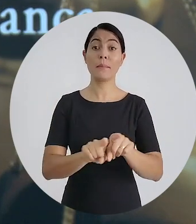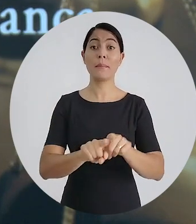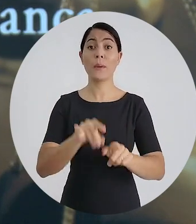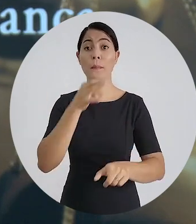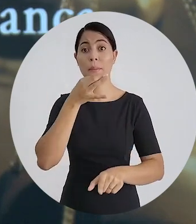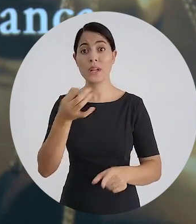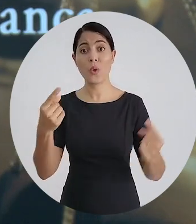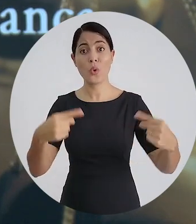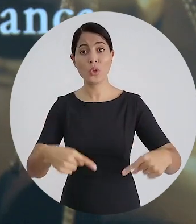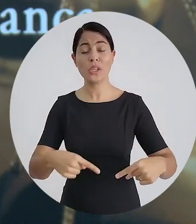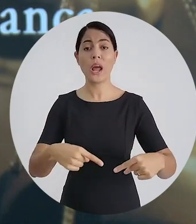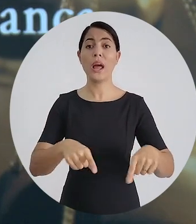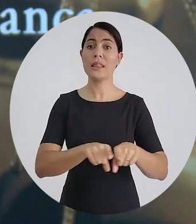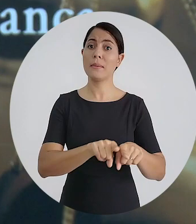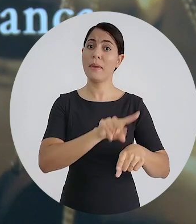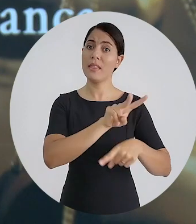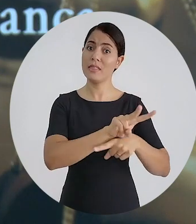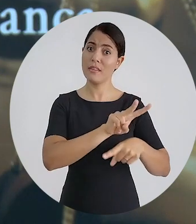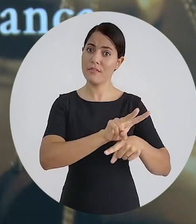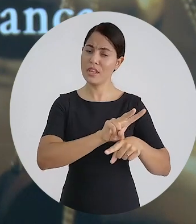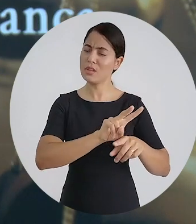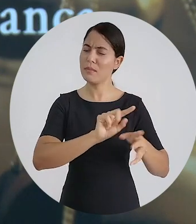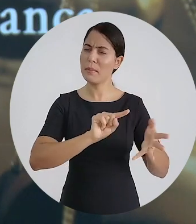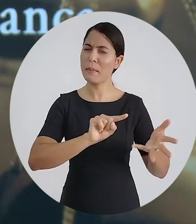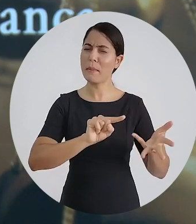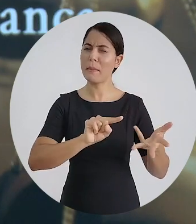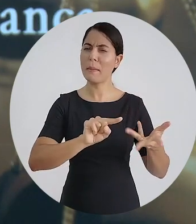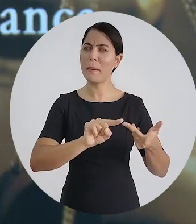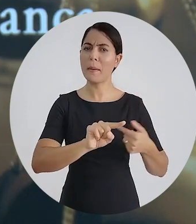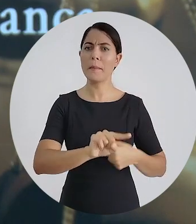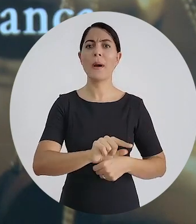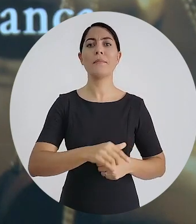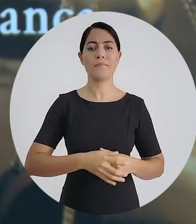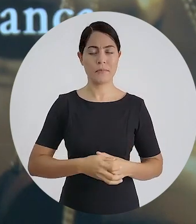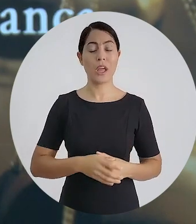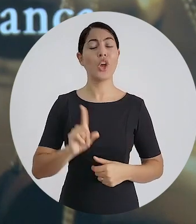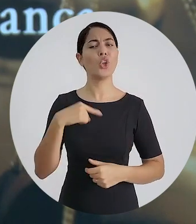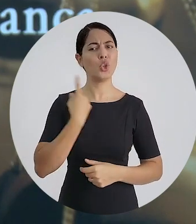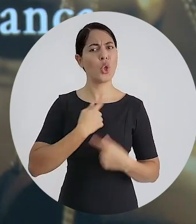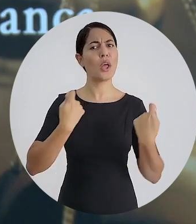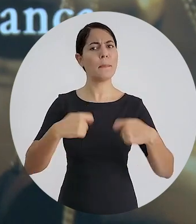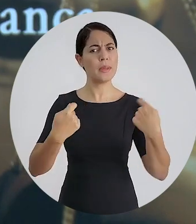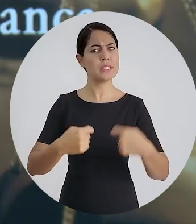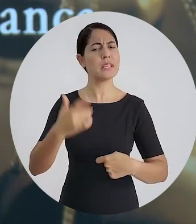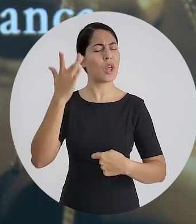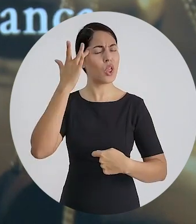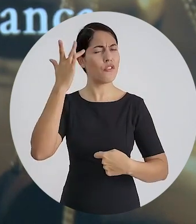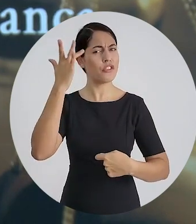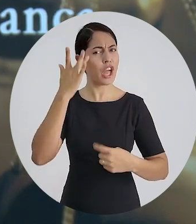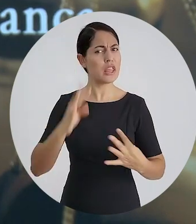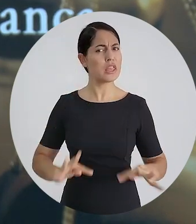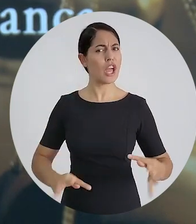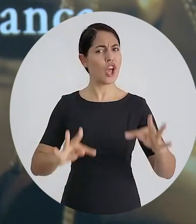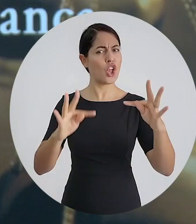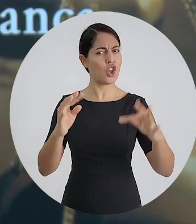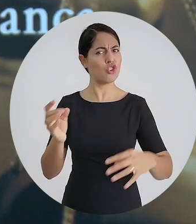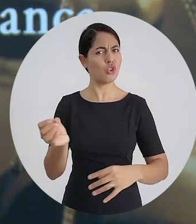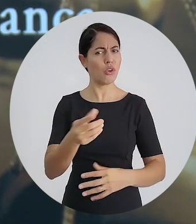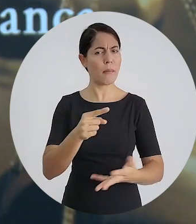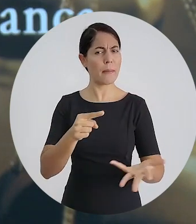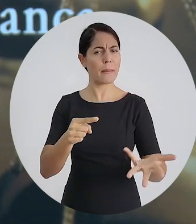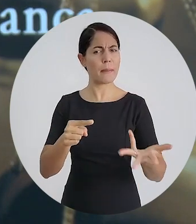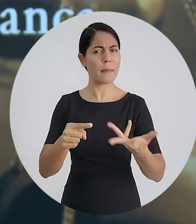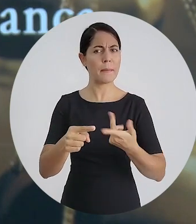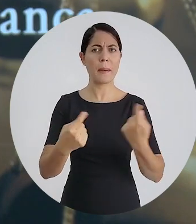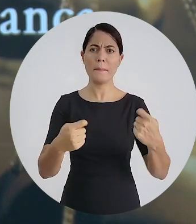venha diminuir o contraditório, a ampla defesa. Nós temos que usar a modernidade a nosso favor, usar a